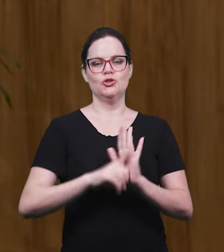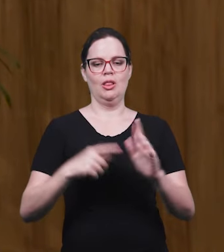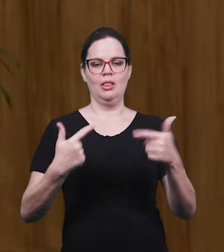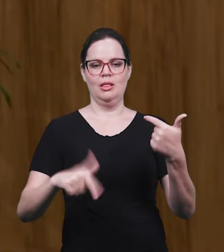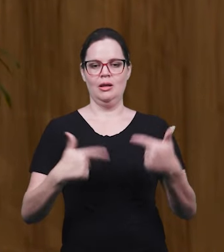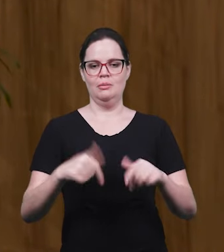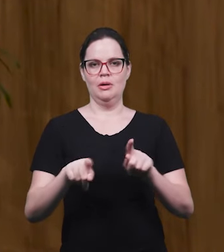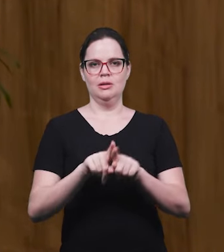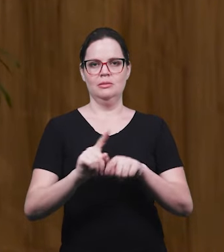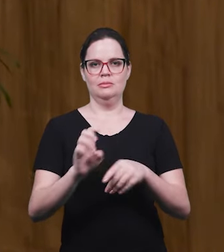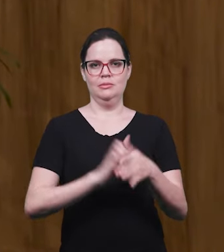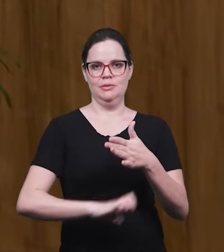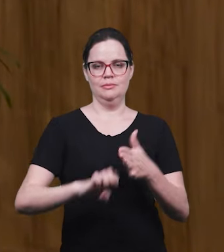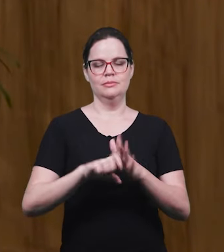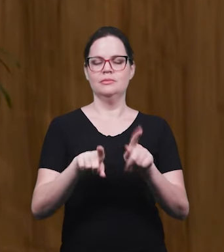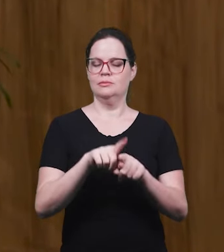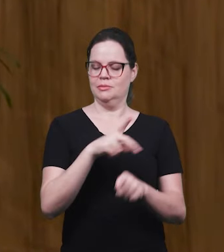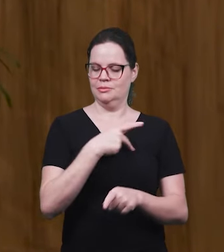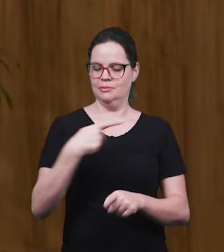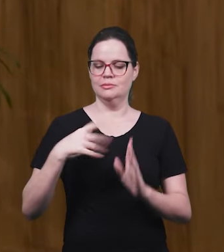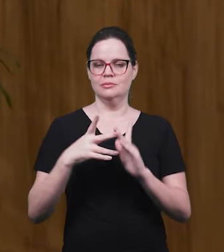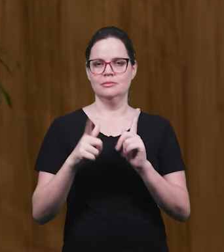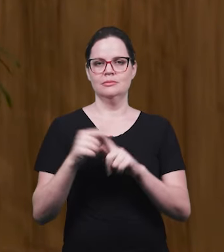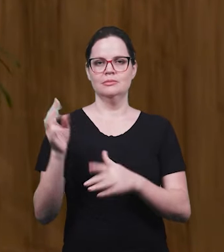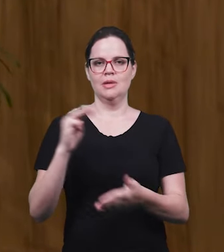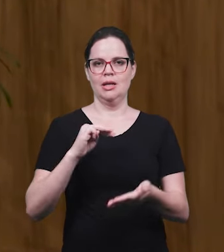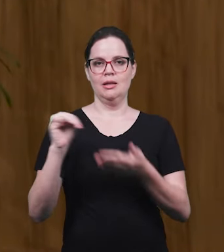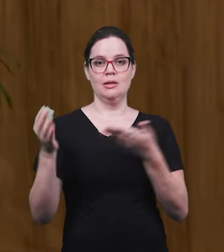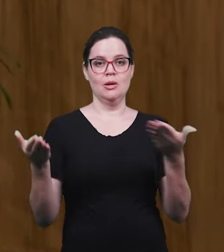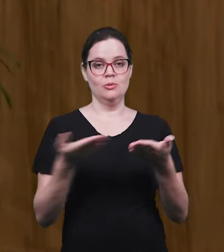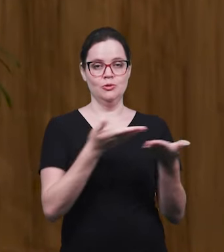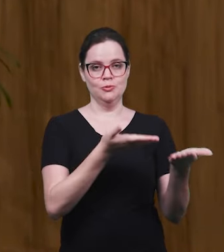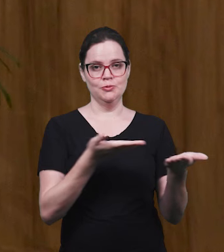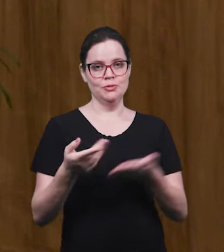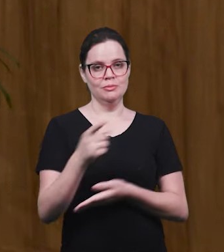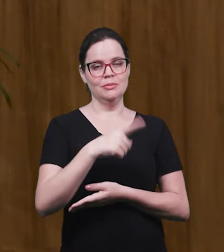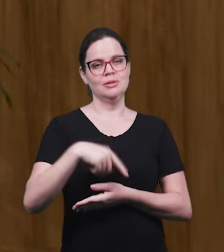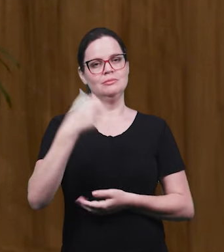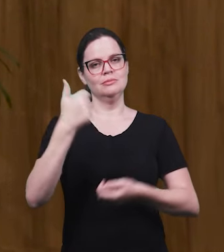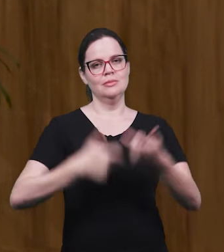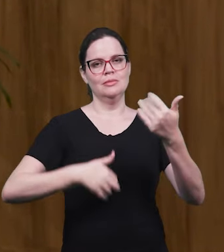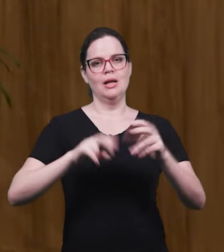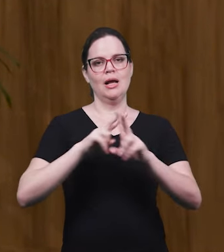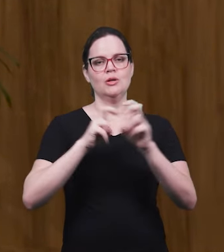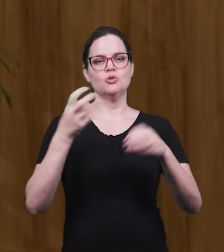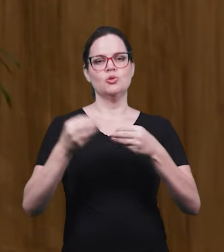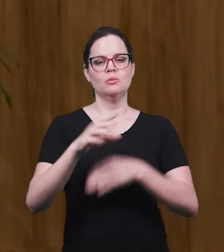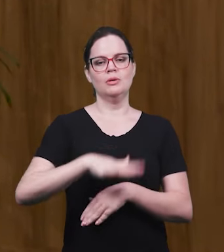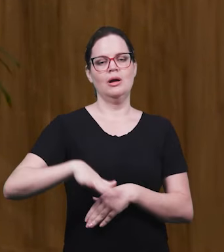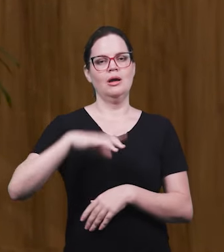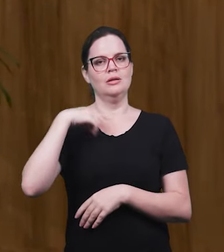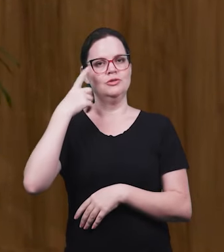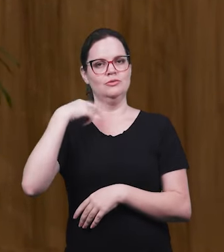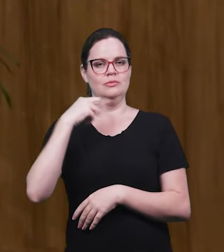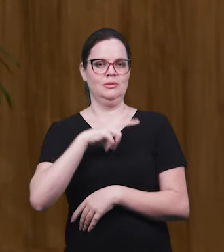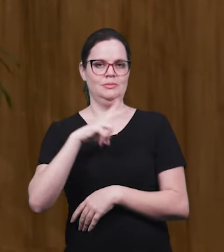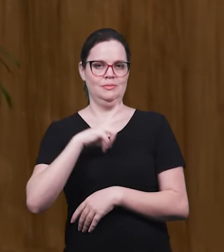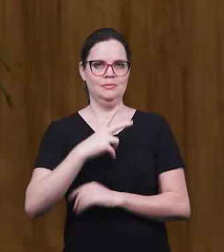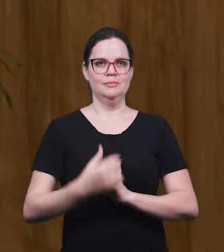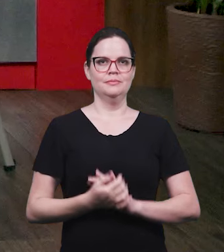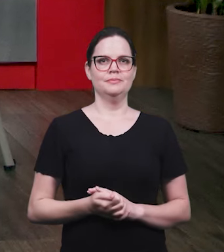direito empresarial, também é pastor da Igreja Cristã Maranata. E hoje ele vai falar um pouquinho para nós acerca da carreira na advocacia. Dr.